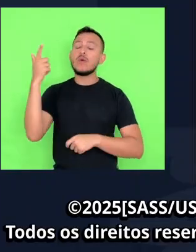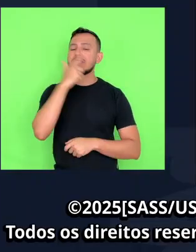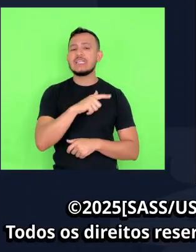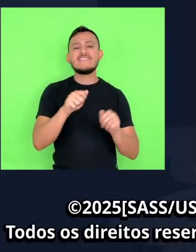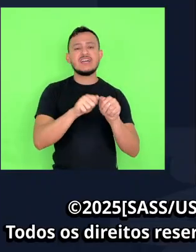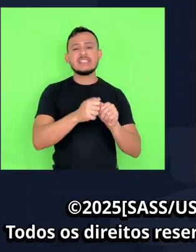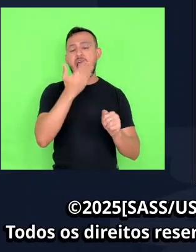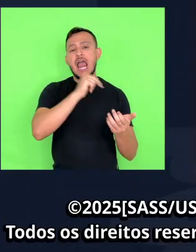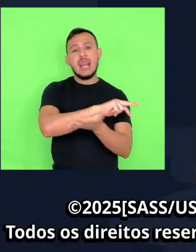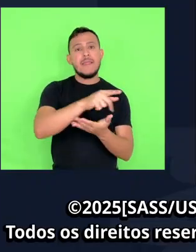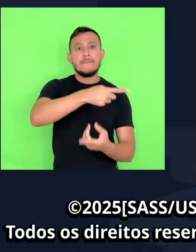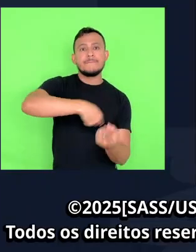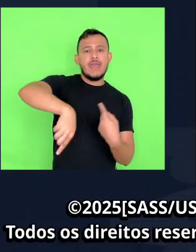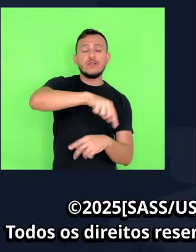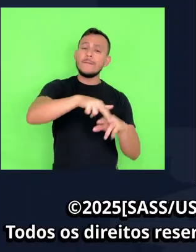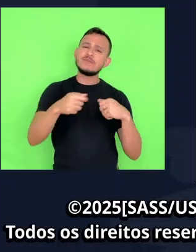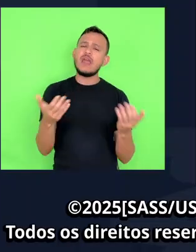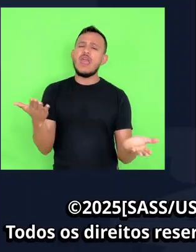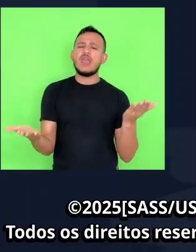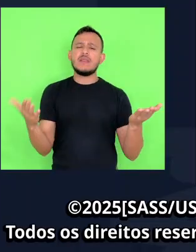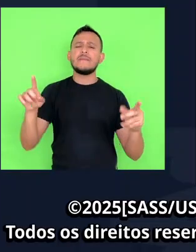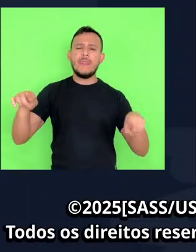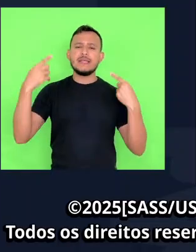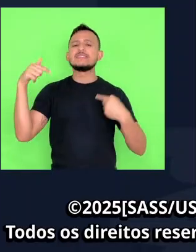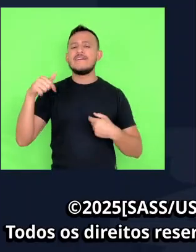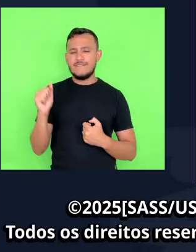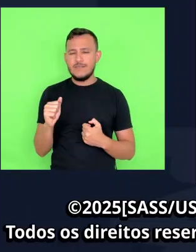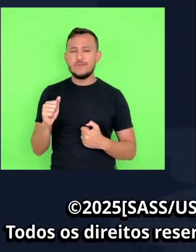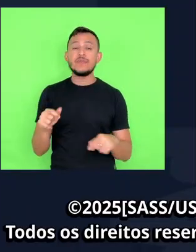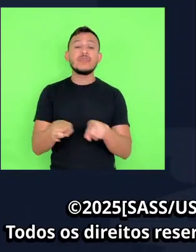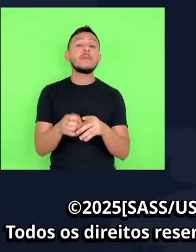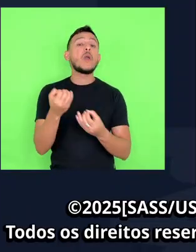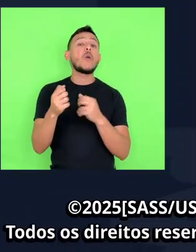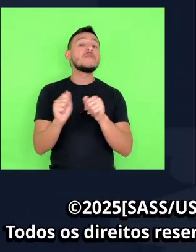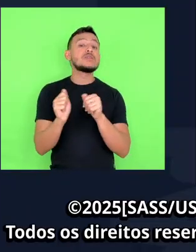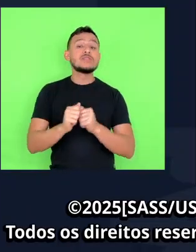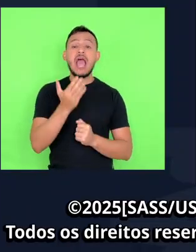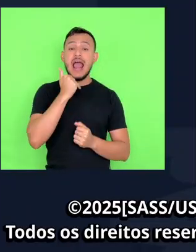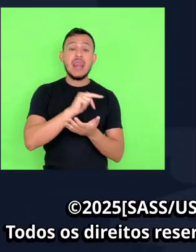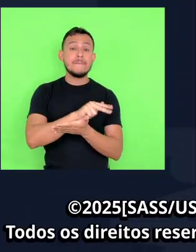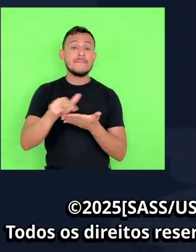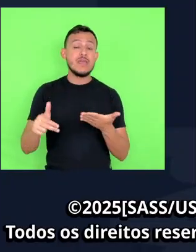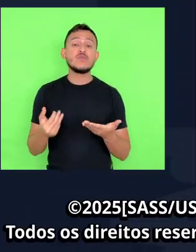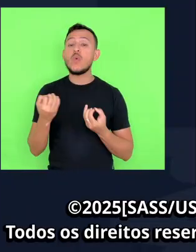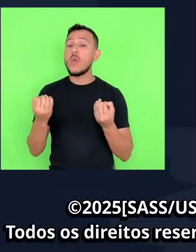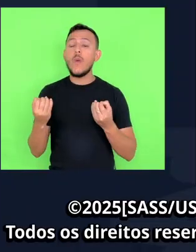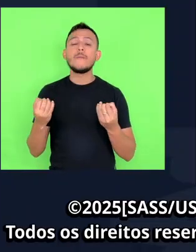é? Então, como equilibrar esse desafio? E como produzir alimentos de uma